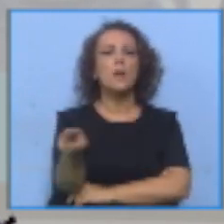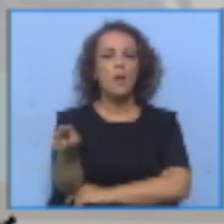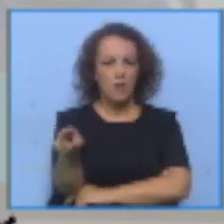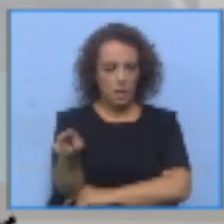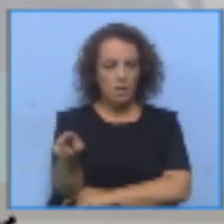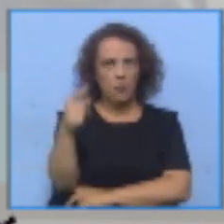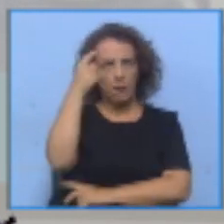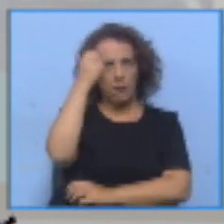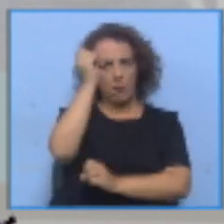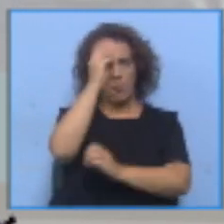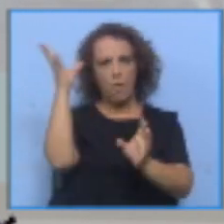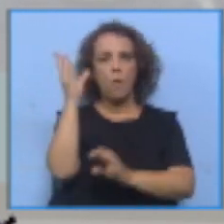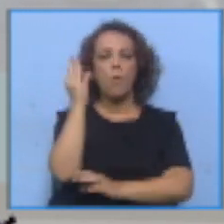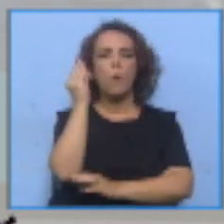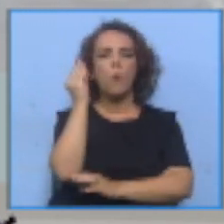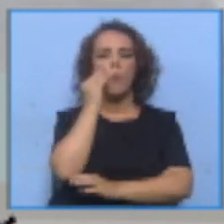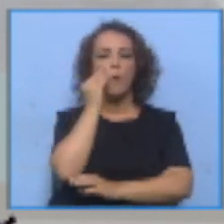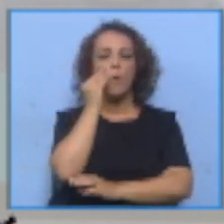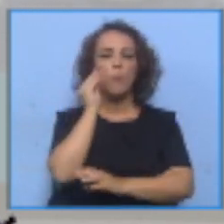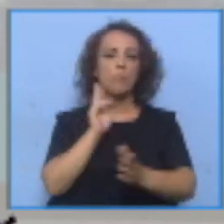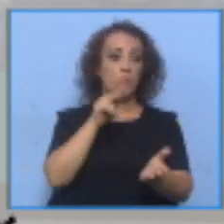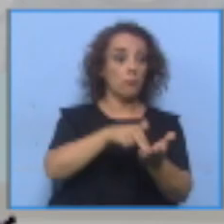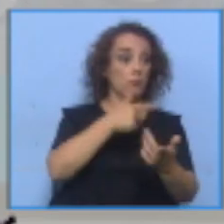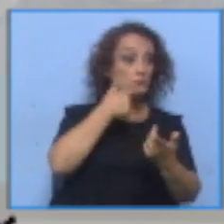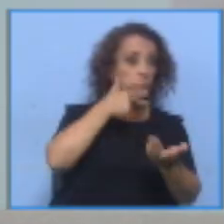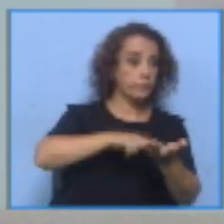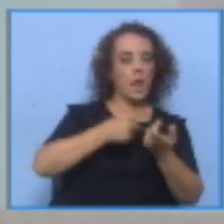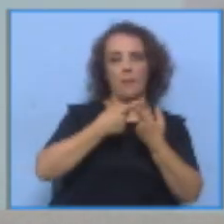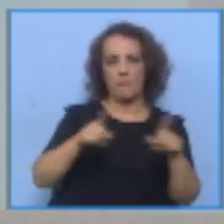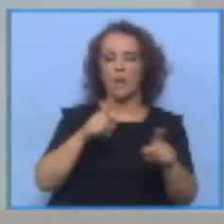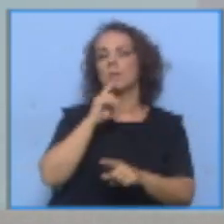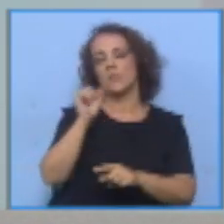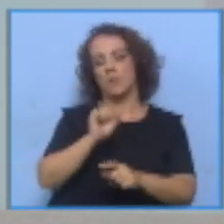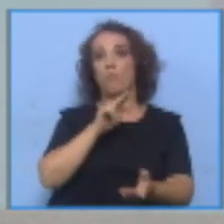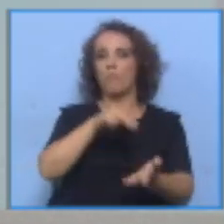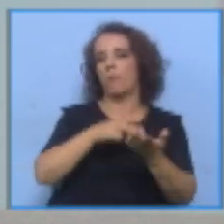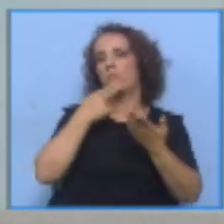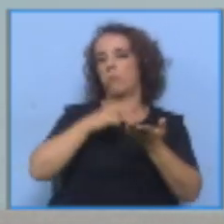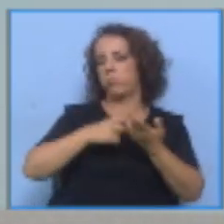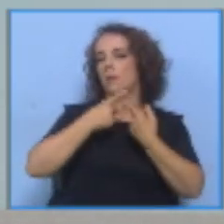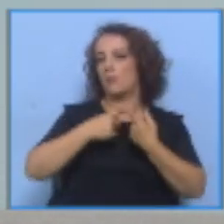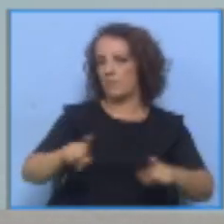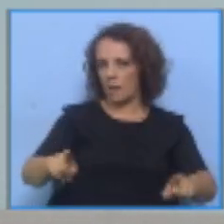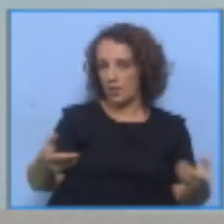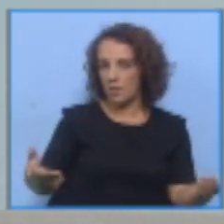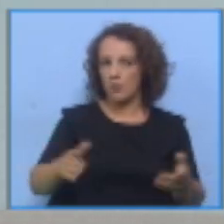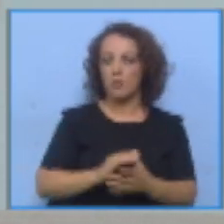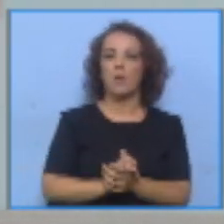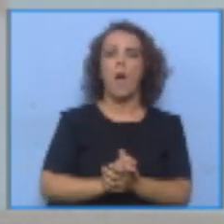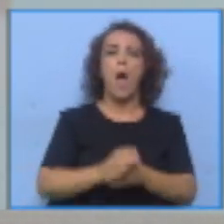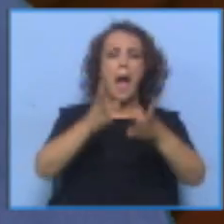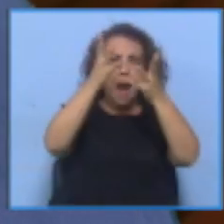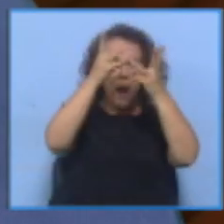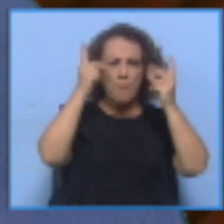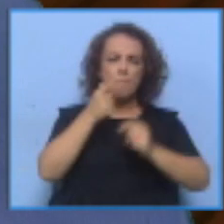na região, a percepção é diferente. A percepção é diferente. Temos que dizer que a Amazónia é um território vasto,